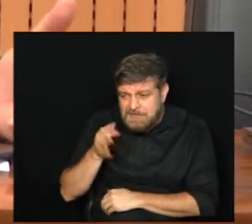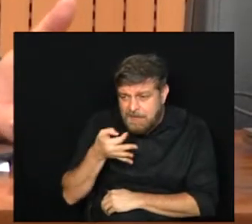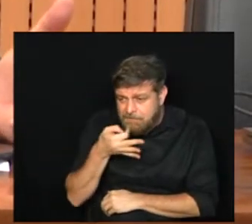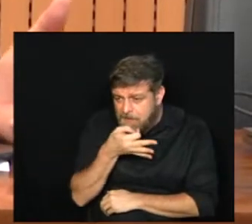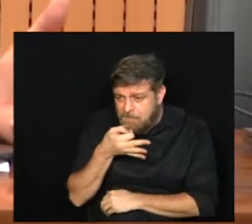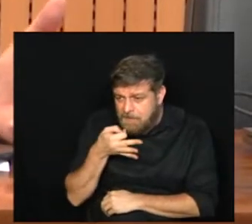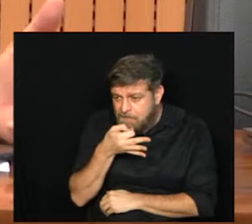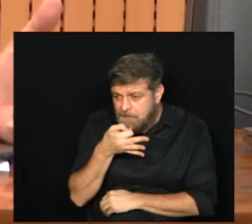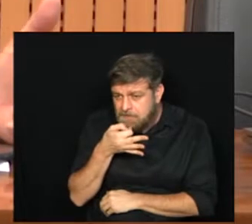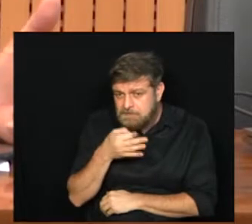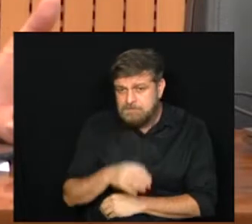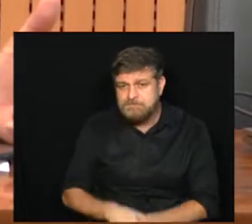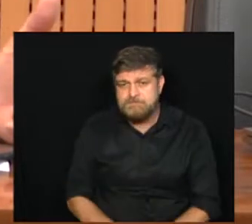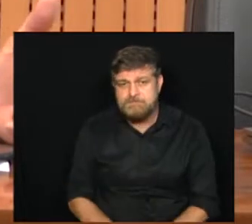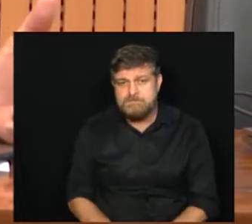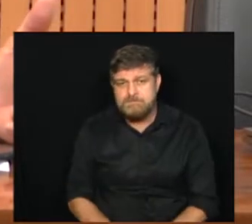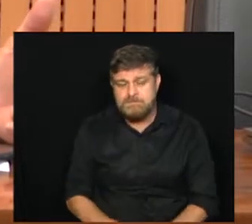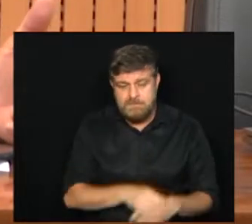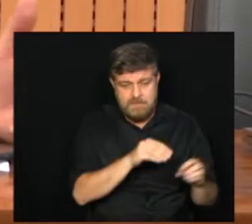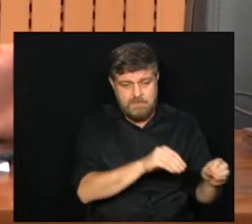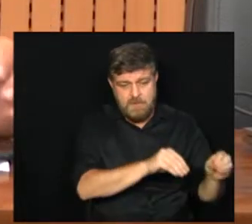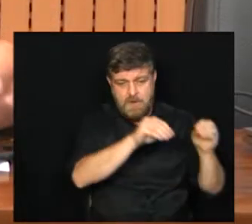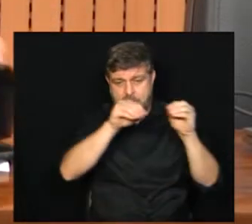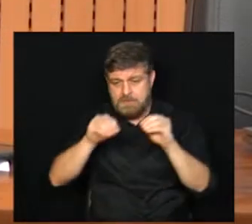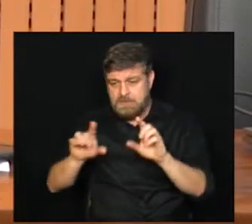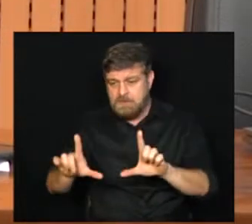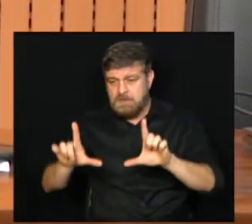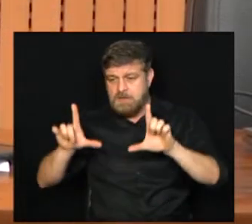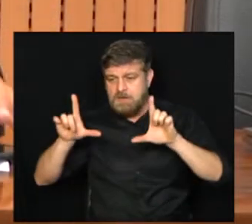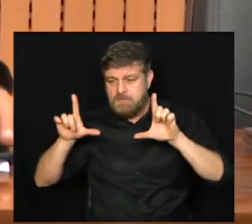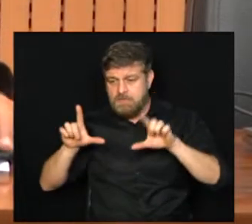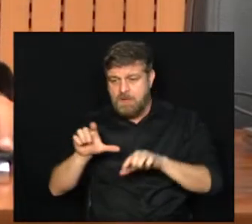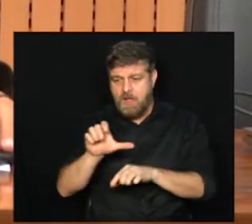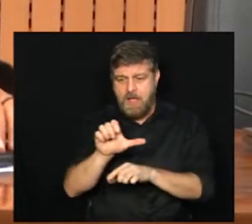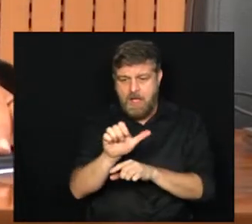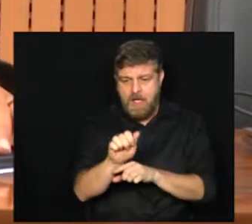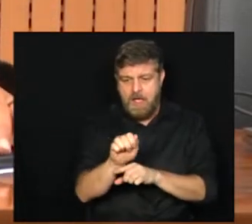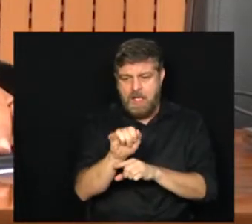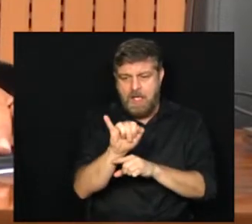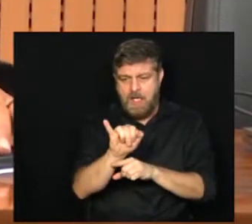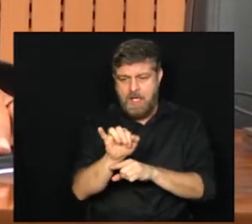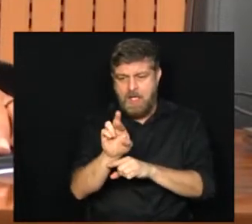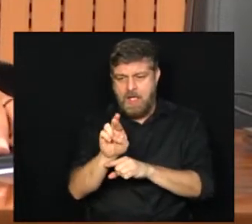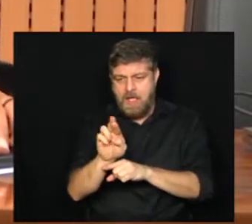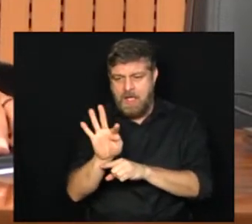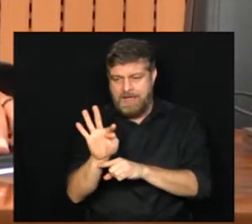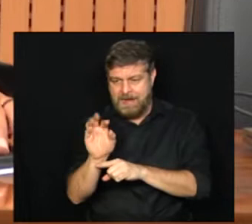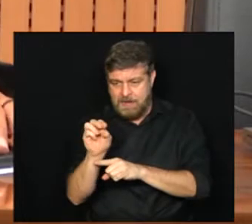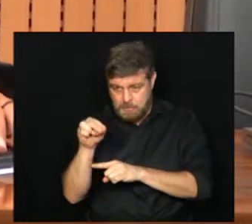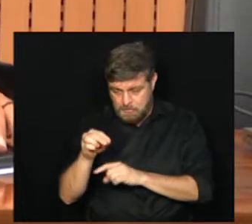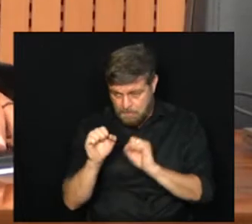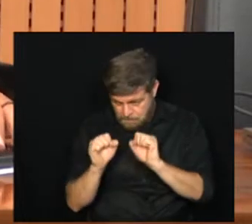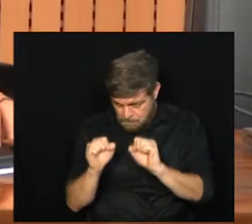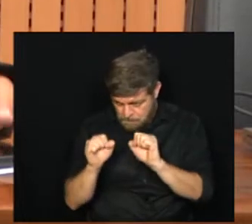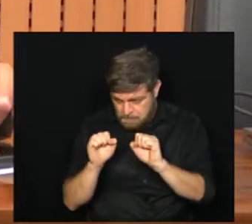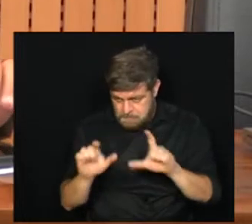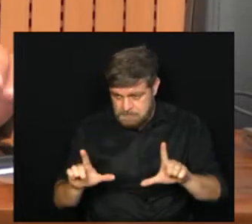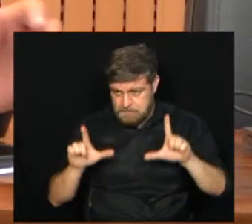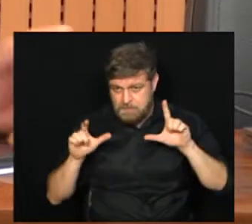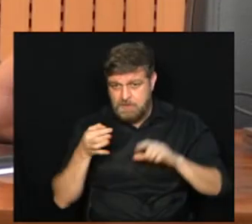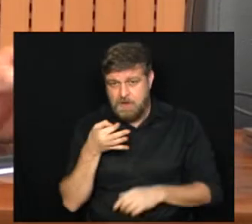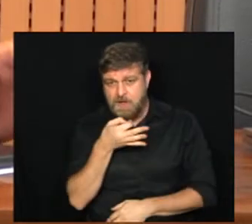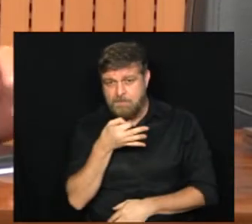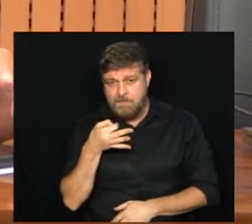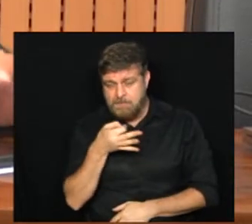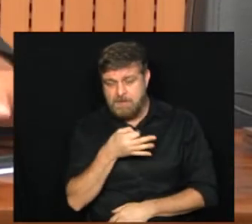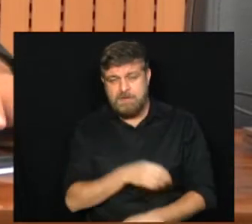a gente segue com o Ayrton. Acho que depois a Anália faz a sua fala. Pode ser, Ayrton. Você está com a câmera